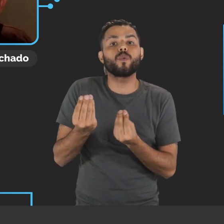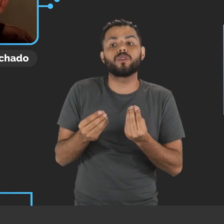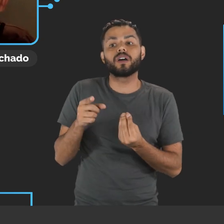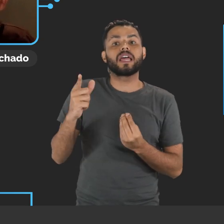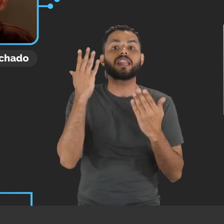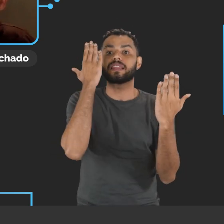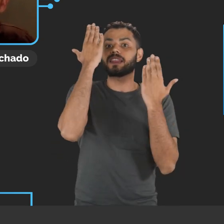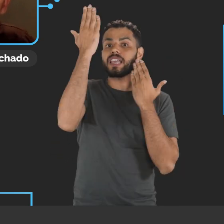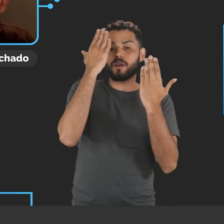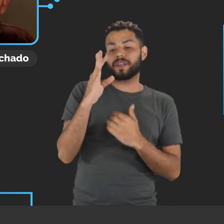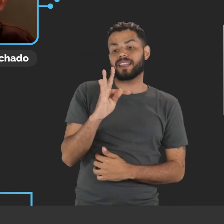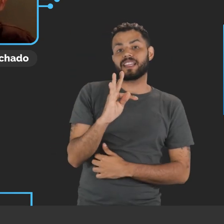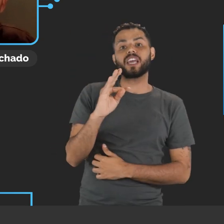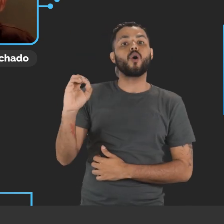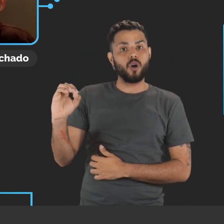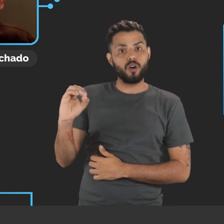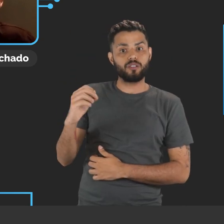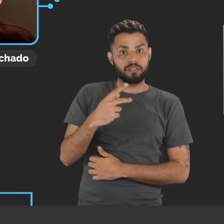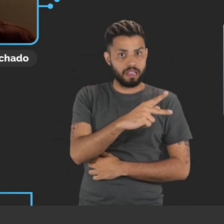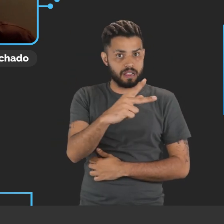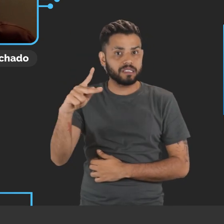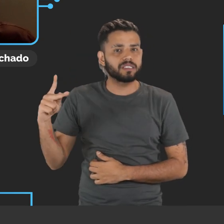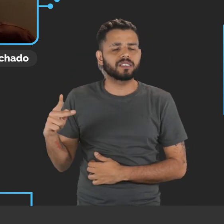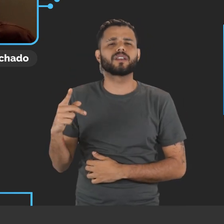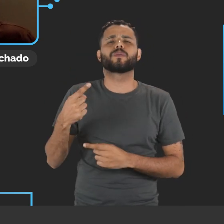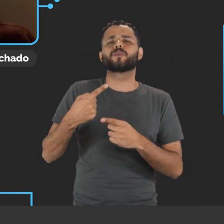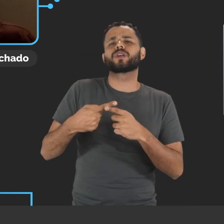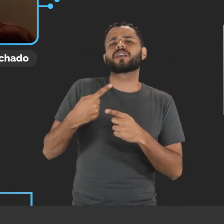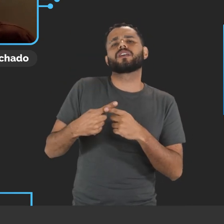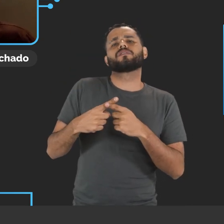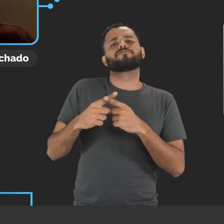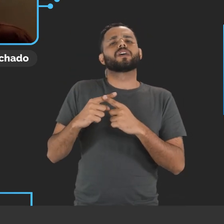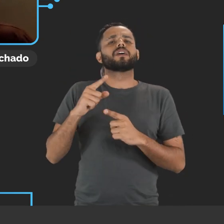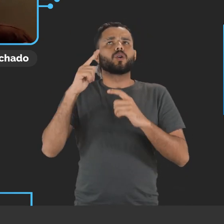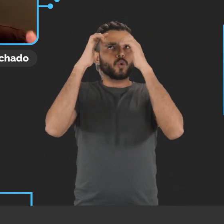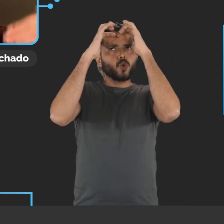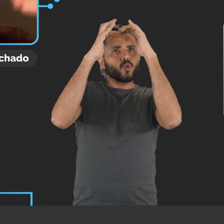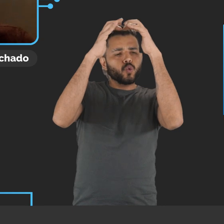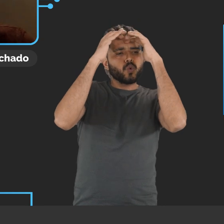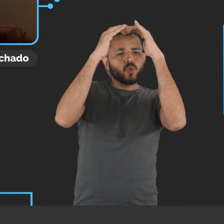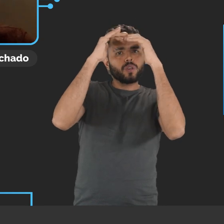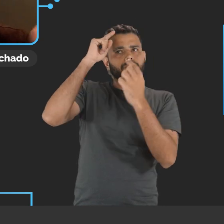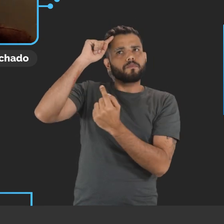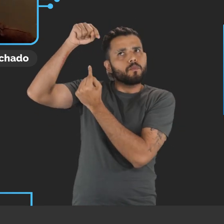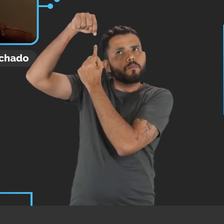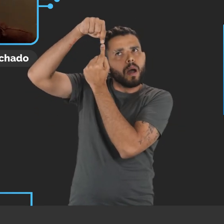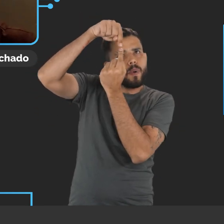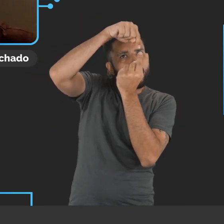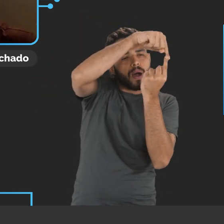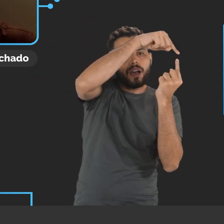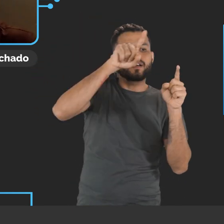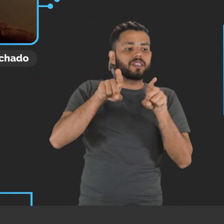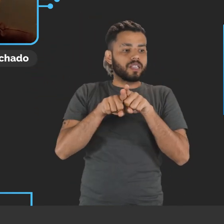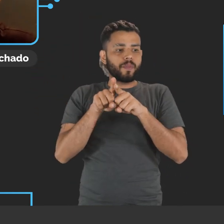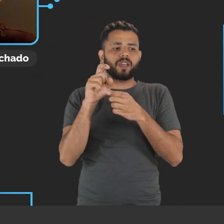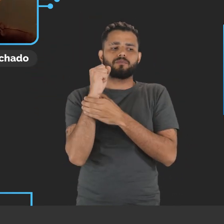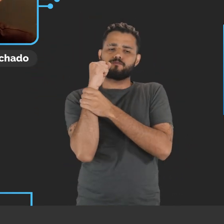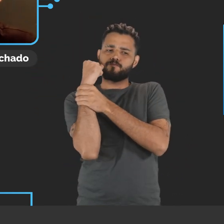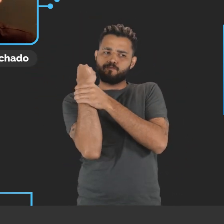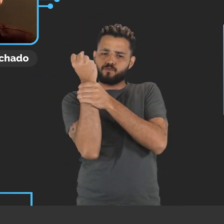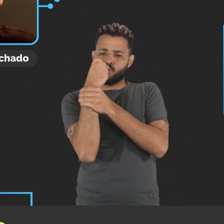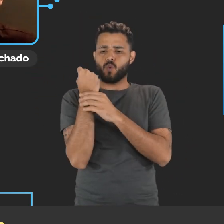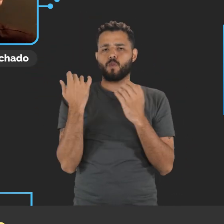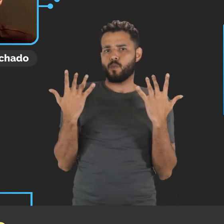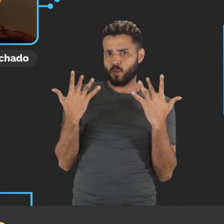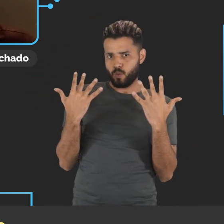nos processos de terapia ocupacional, porque trabalhava muito a questão cognitiva, mas também trabalhava a questão motora,